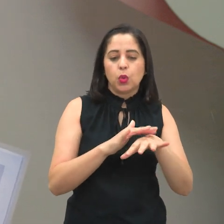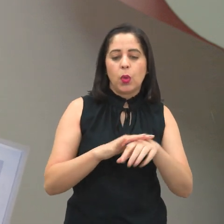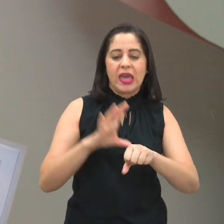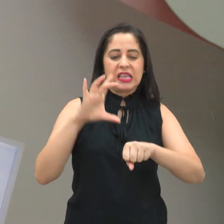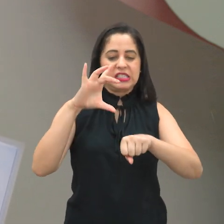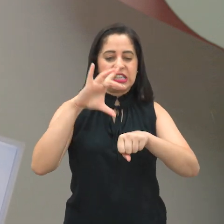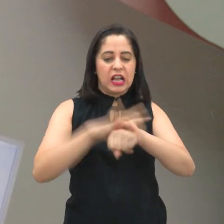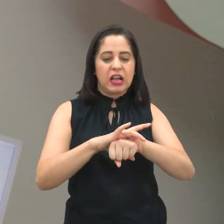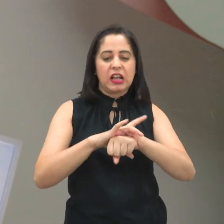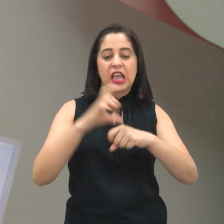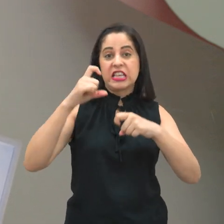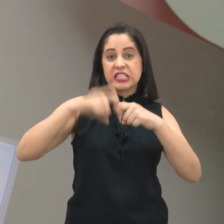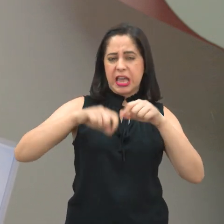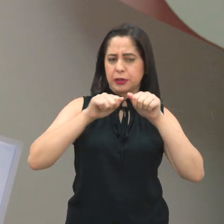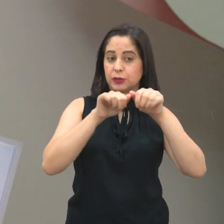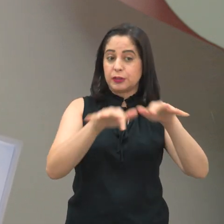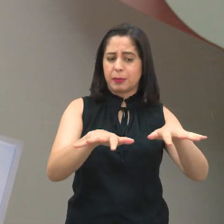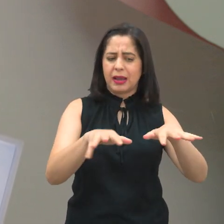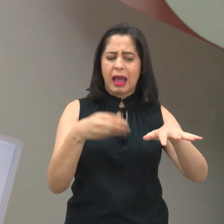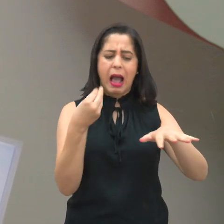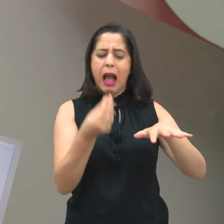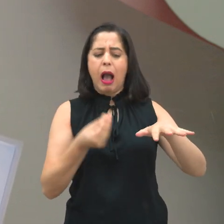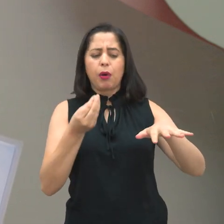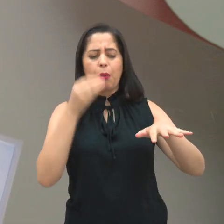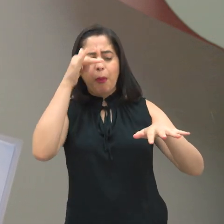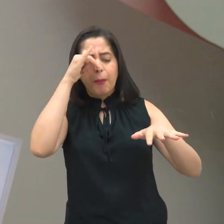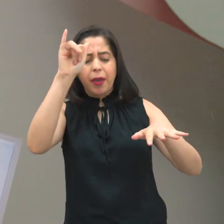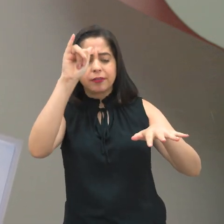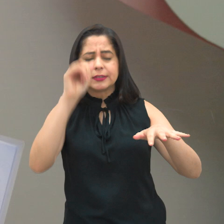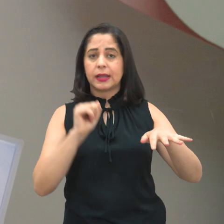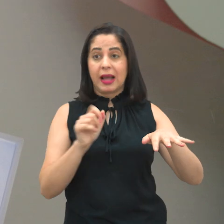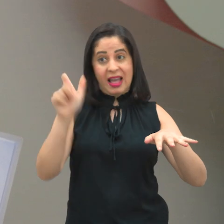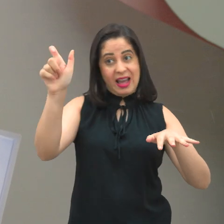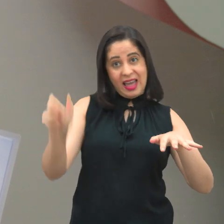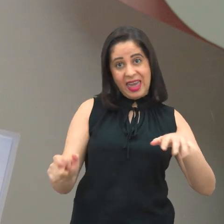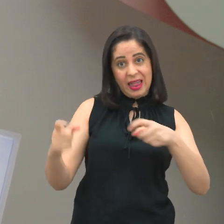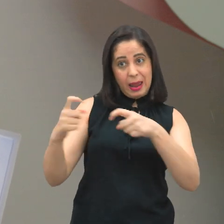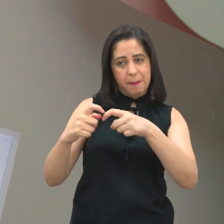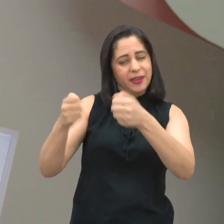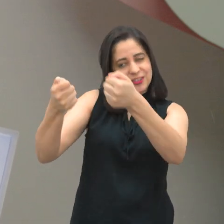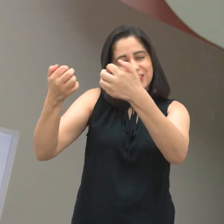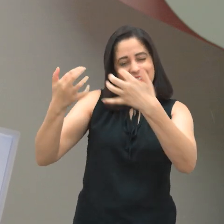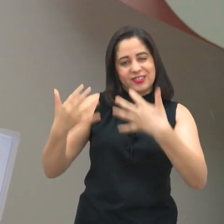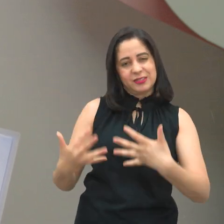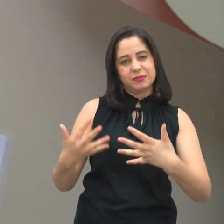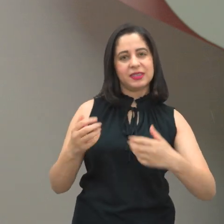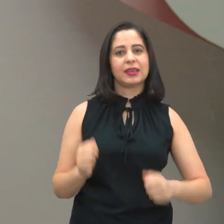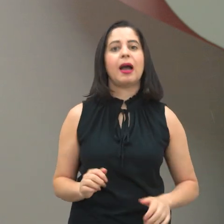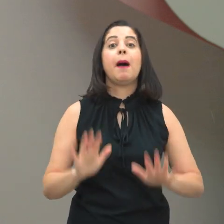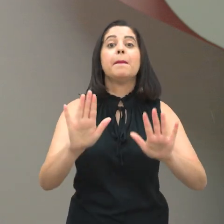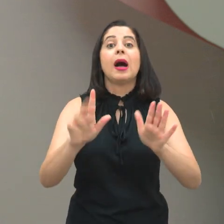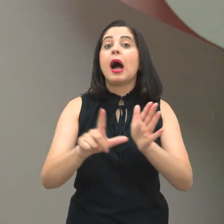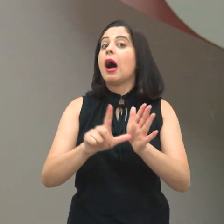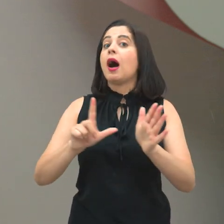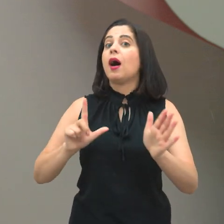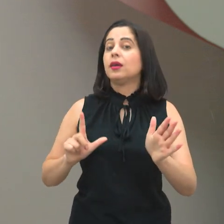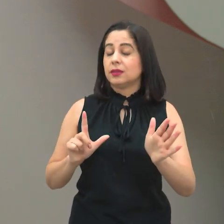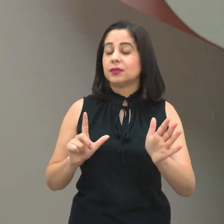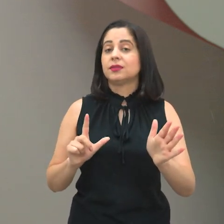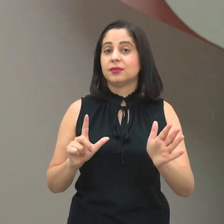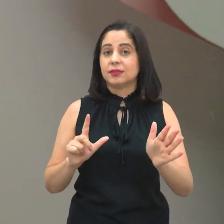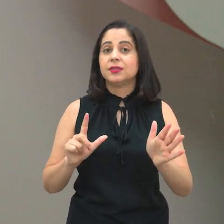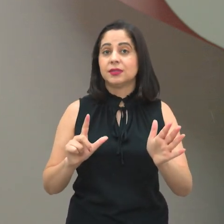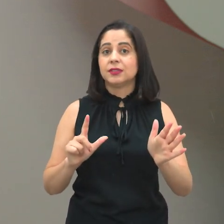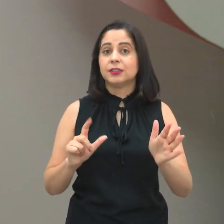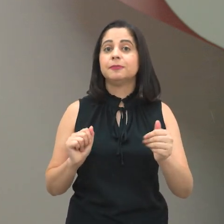transmissíveis. O De Bem com Você de hoje recebe a infectologista Suzana Silveira. Mas antes da gente